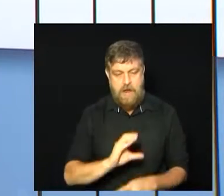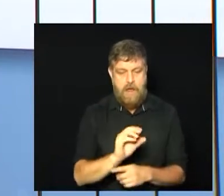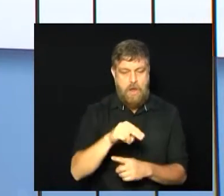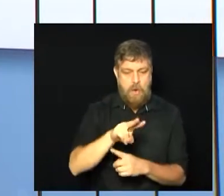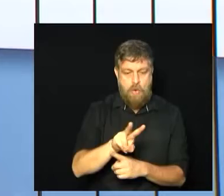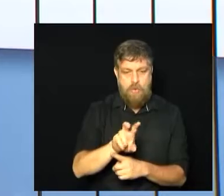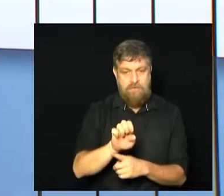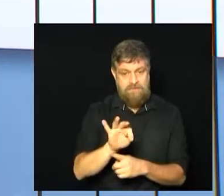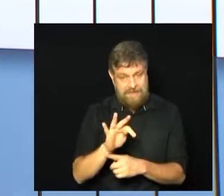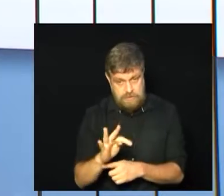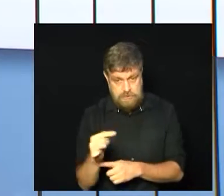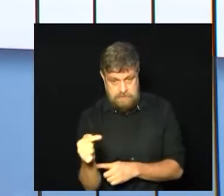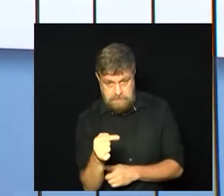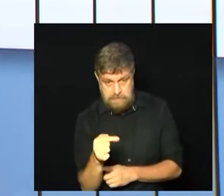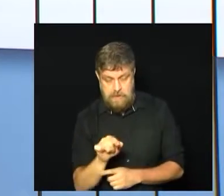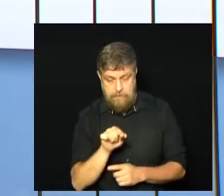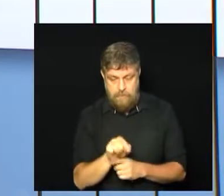seja,